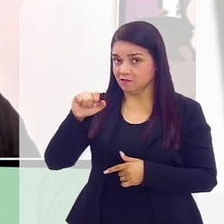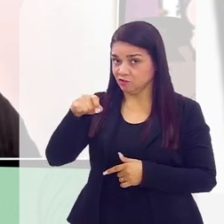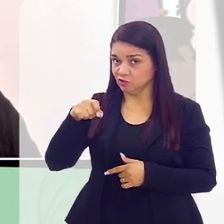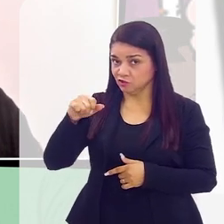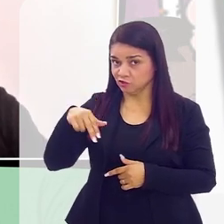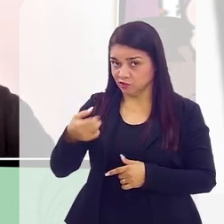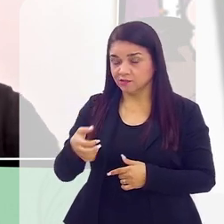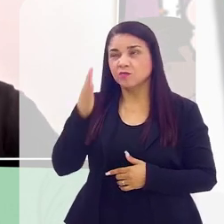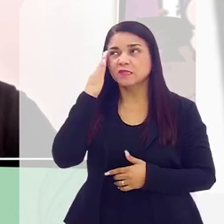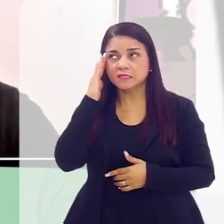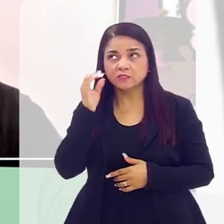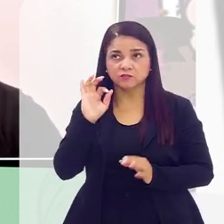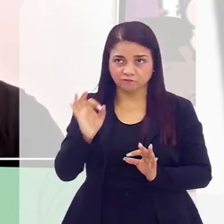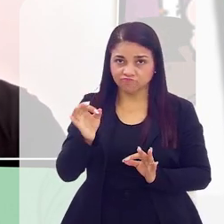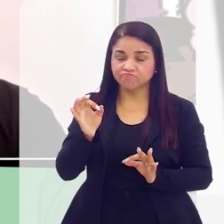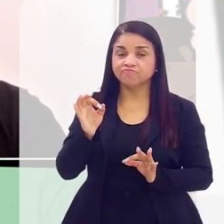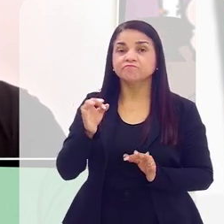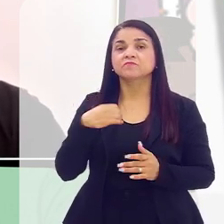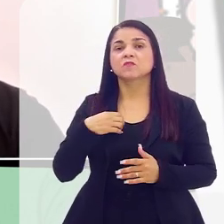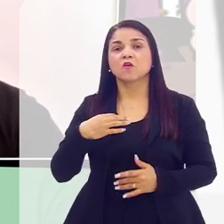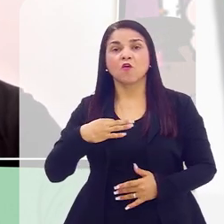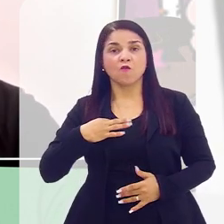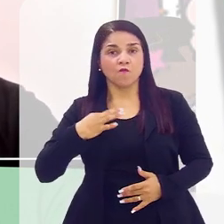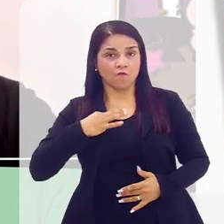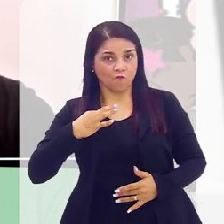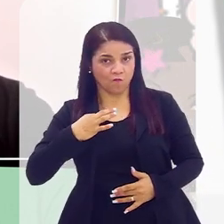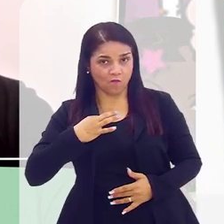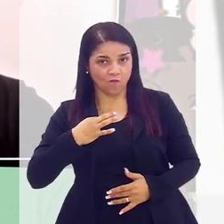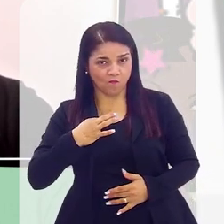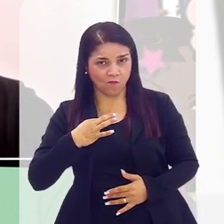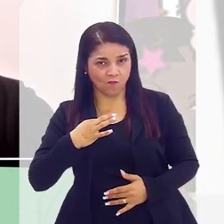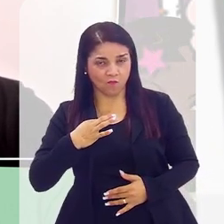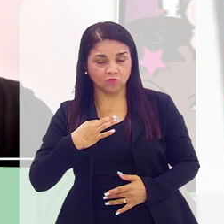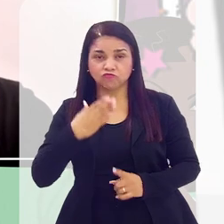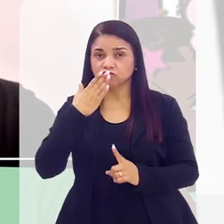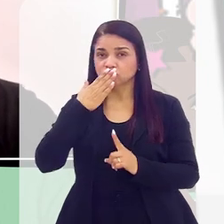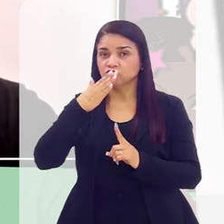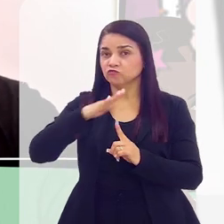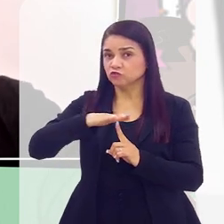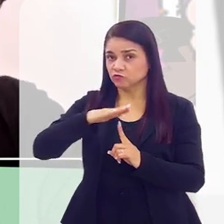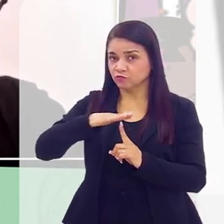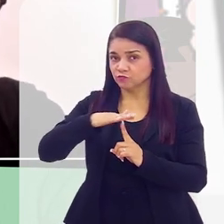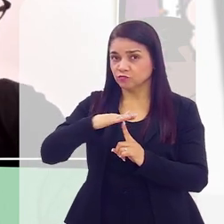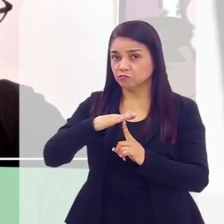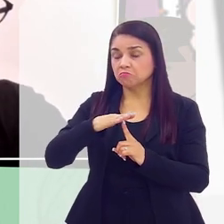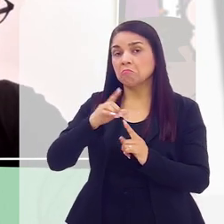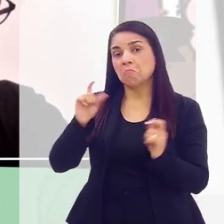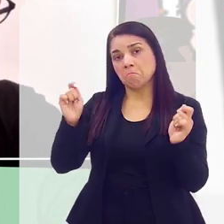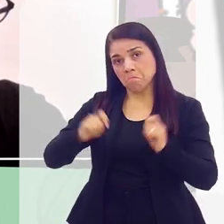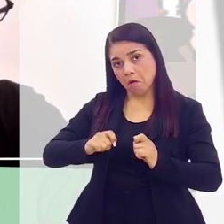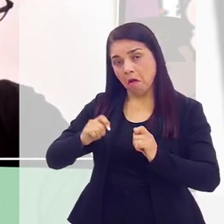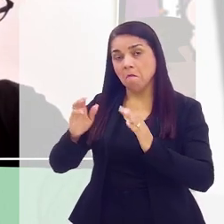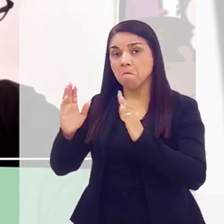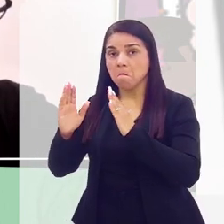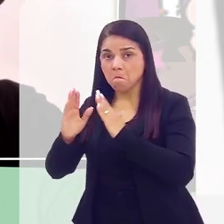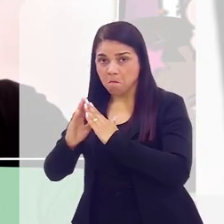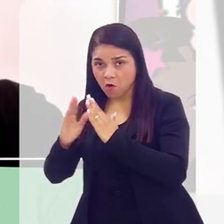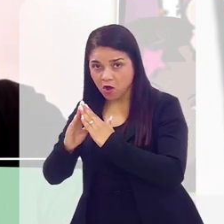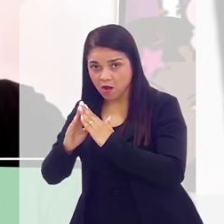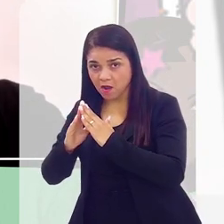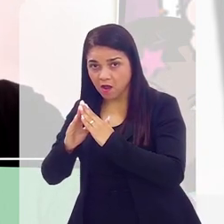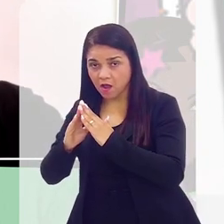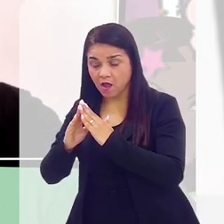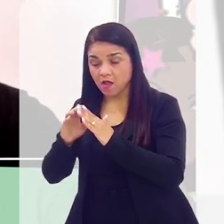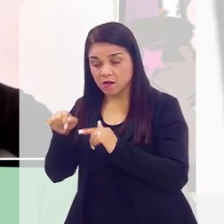entendi também. O voluntariado tem o tipo de. Pode ser um morador, né? Porque muitas vezes